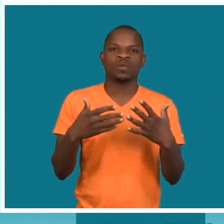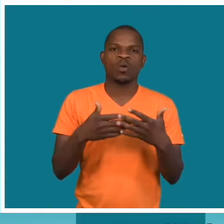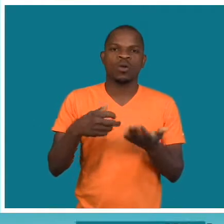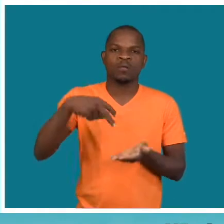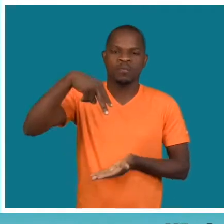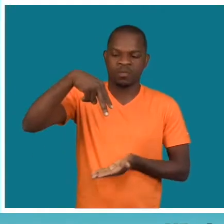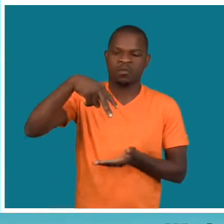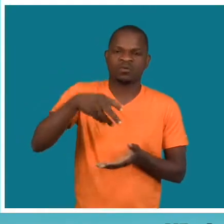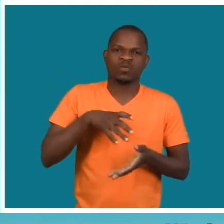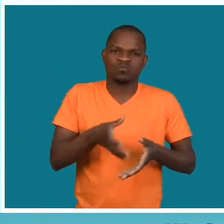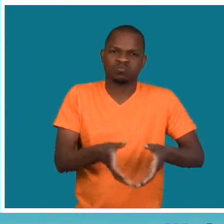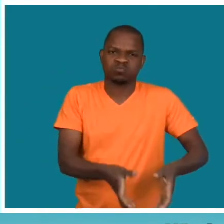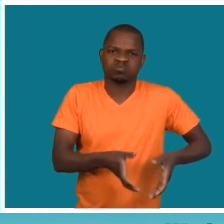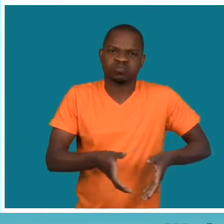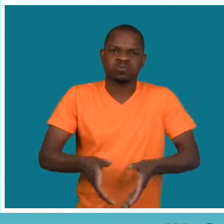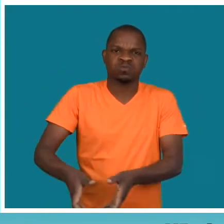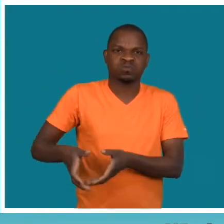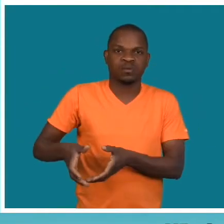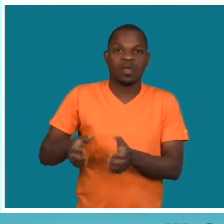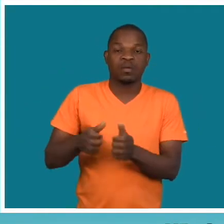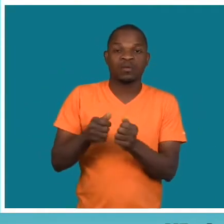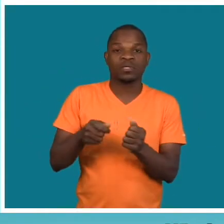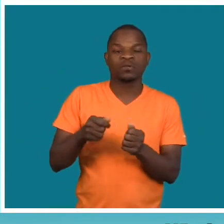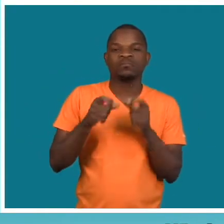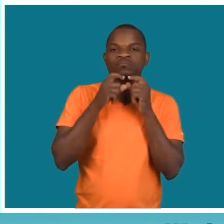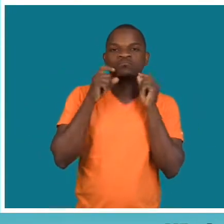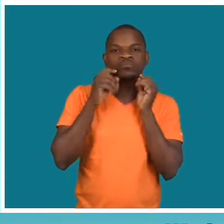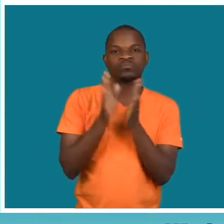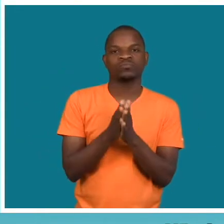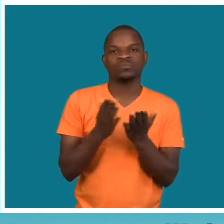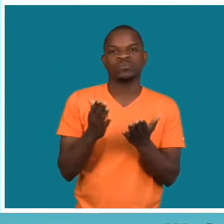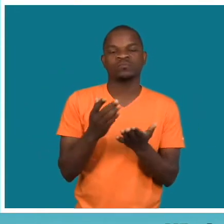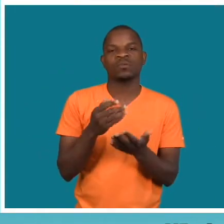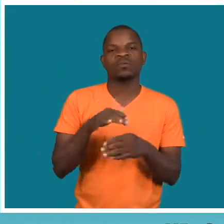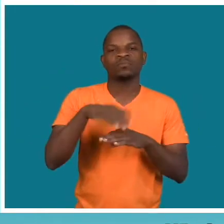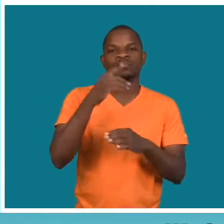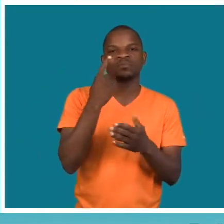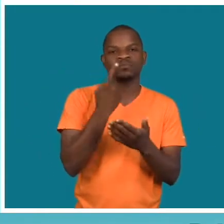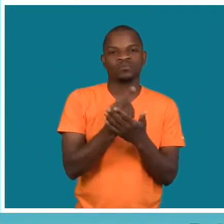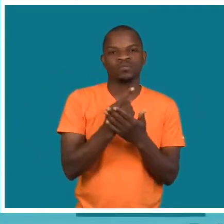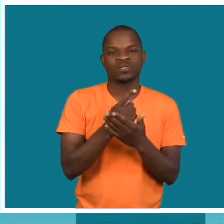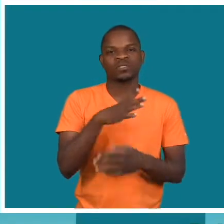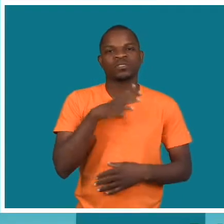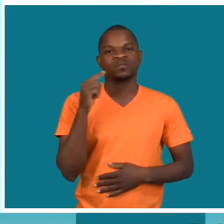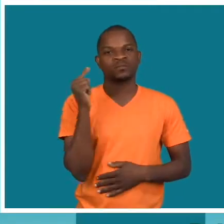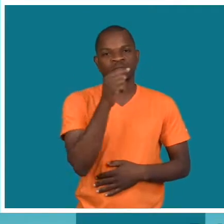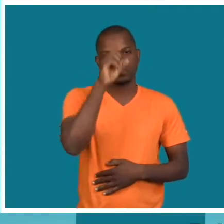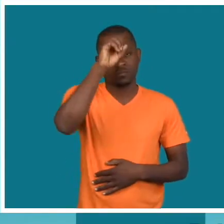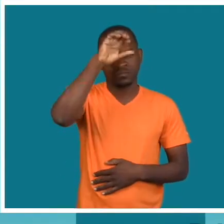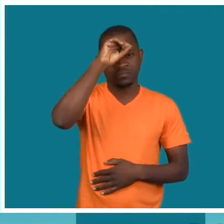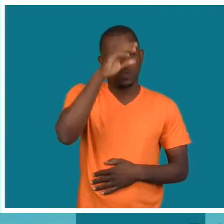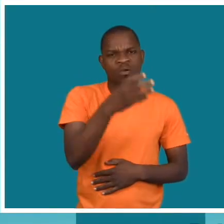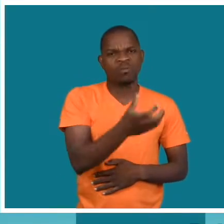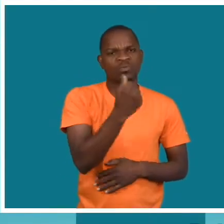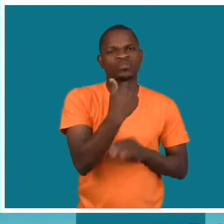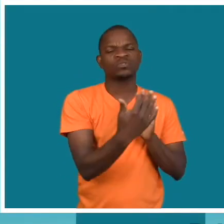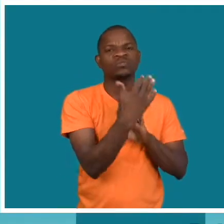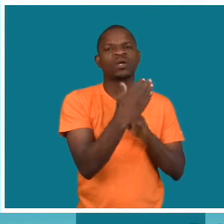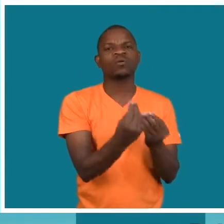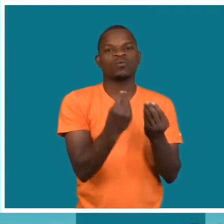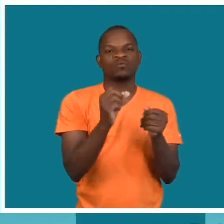E essas próteses, a nível nacional, não é possível, só na terra do rango. E pode explicar um pouco o processo